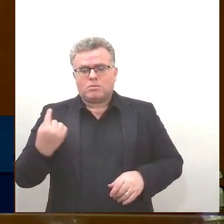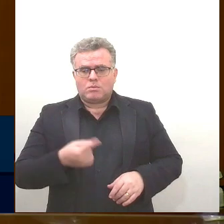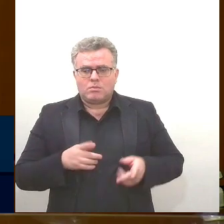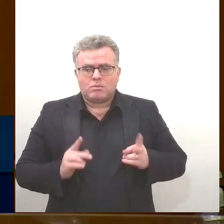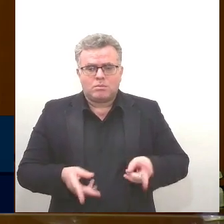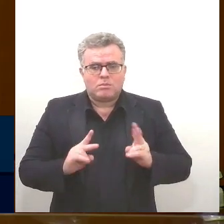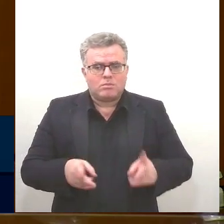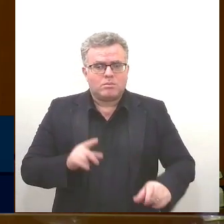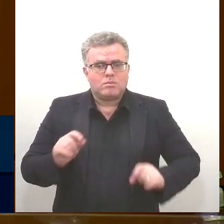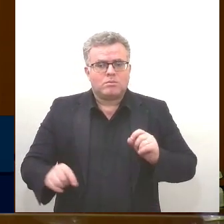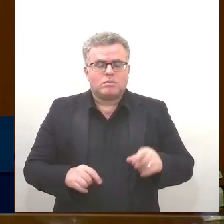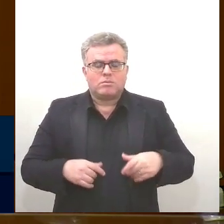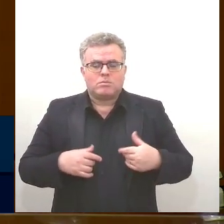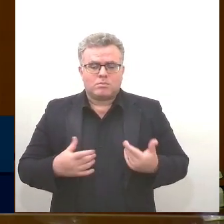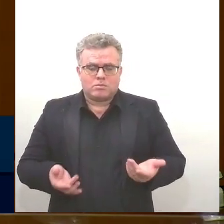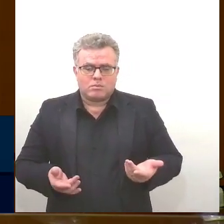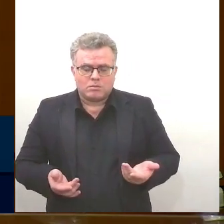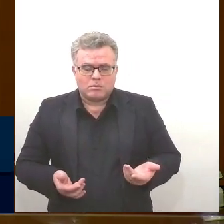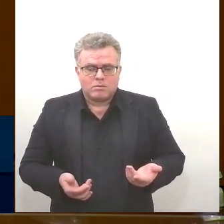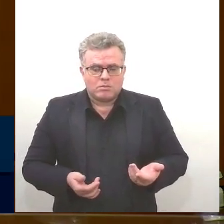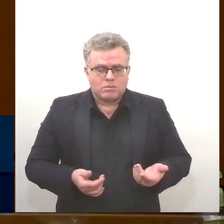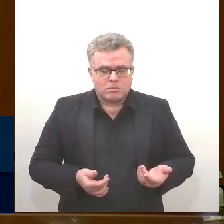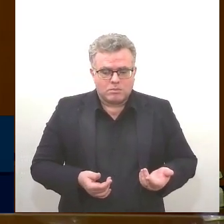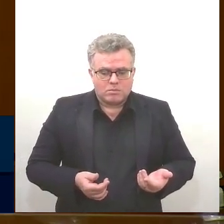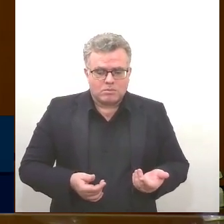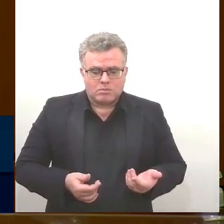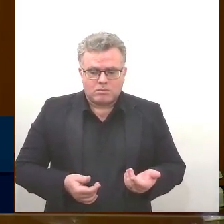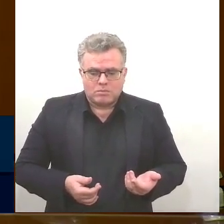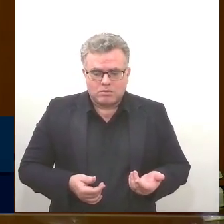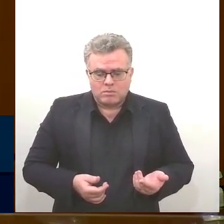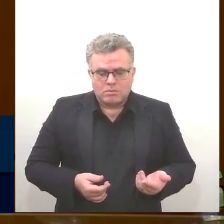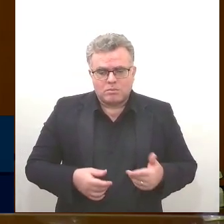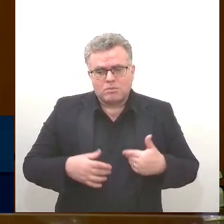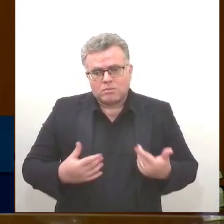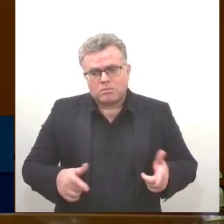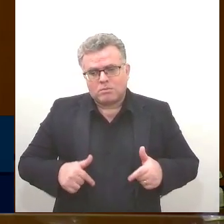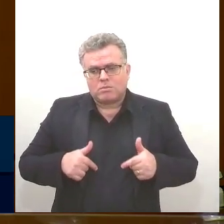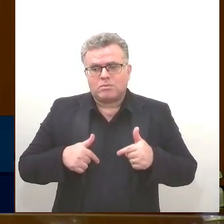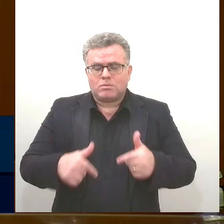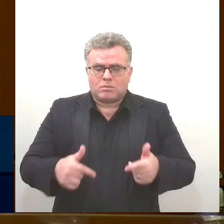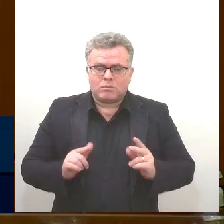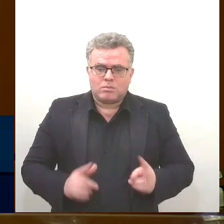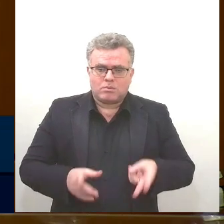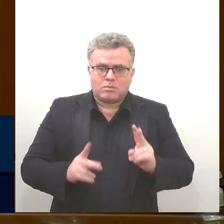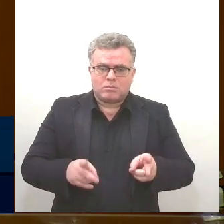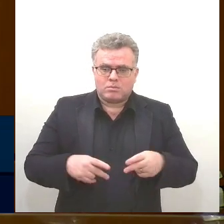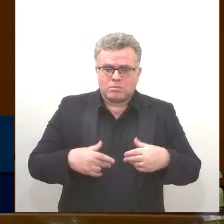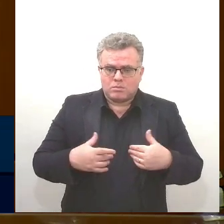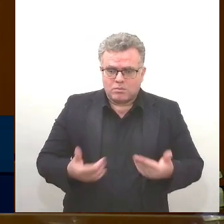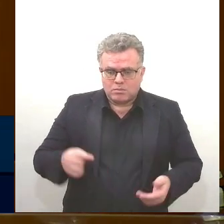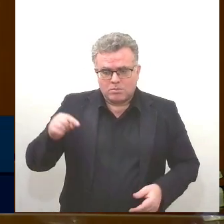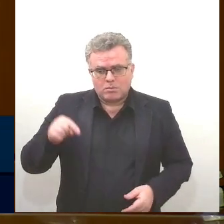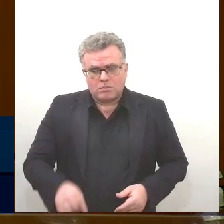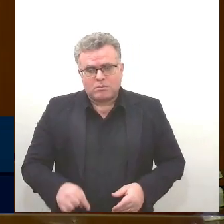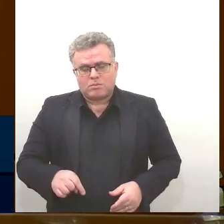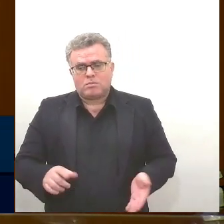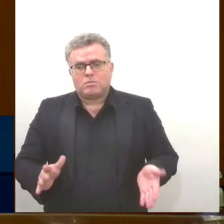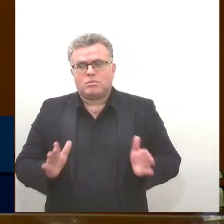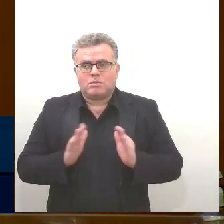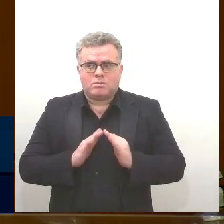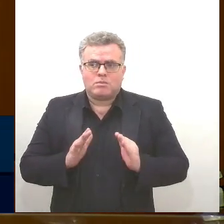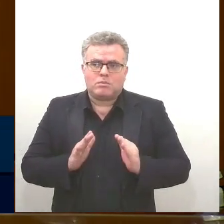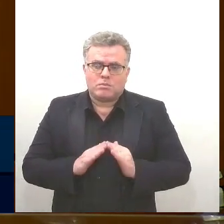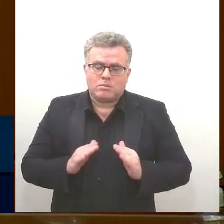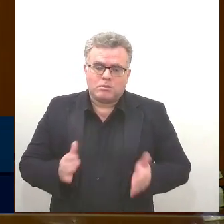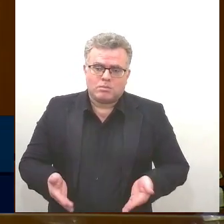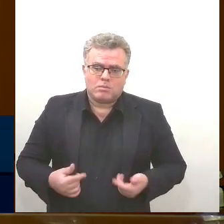parlamentar como cidadão defender esta Bandeira e nesta casa aqui enquanto eu estiver aqui eu